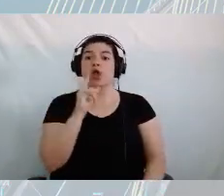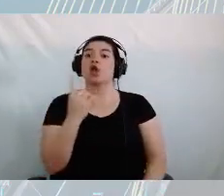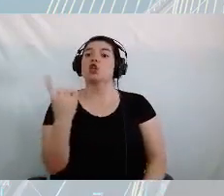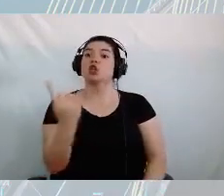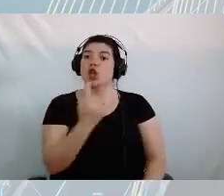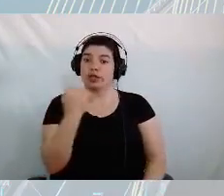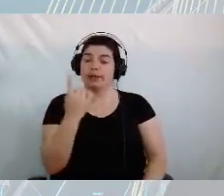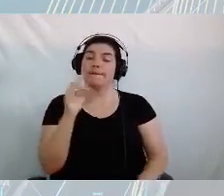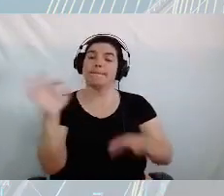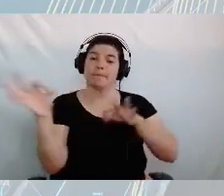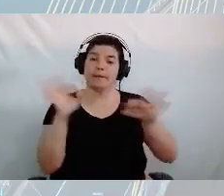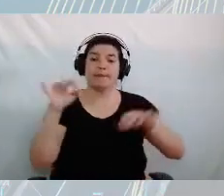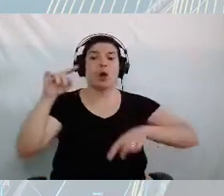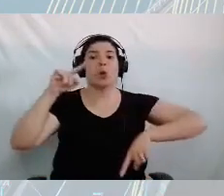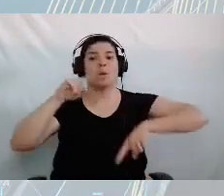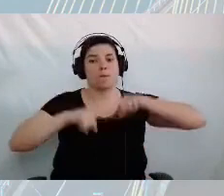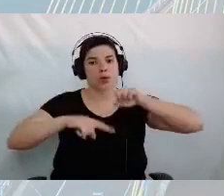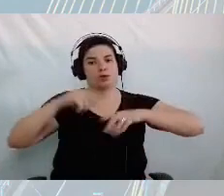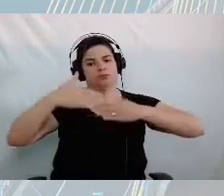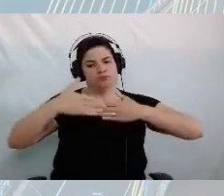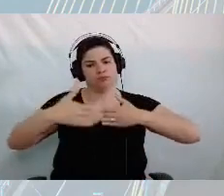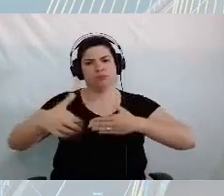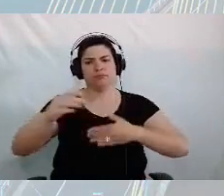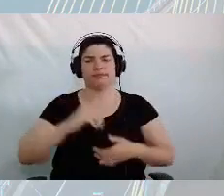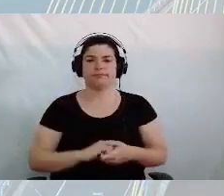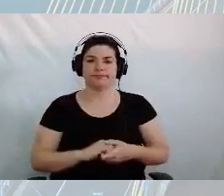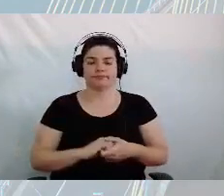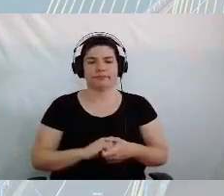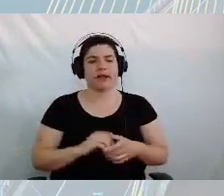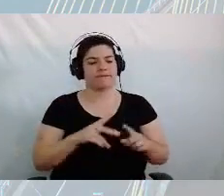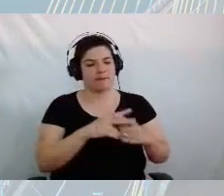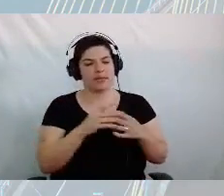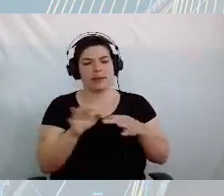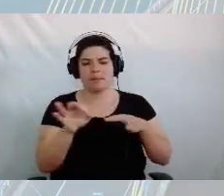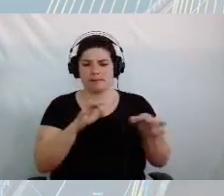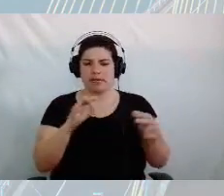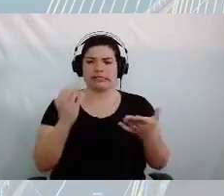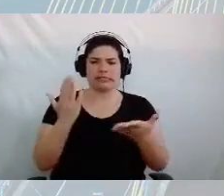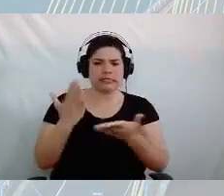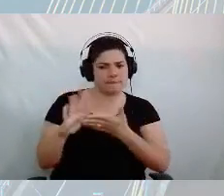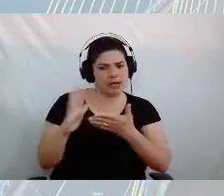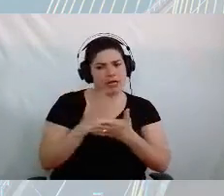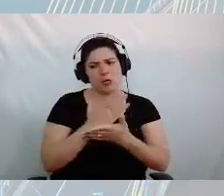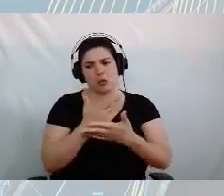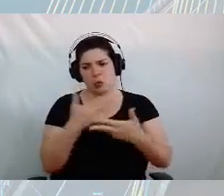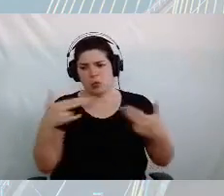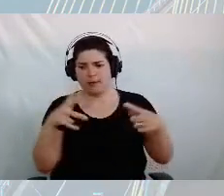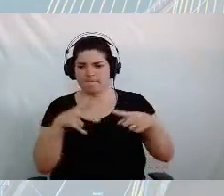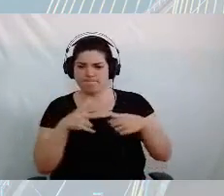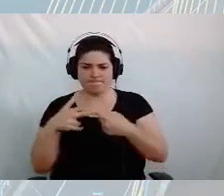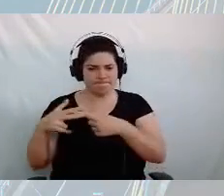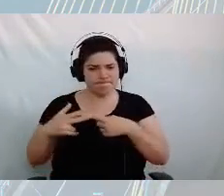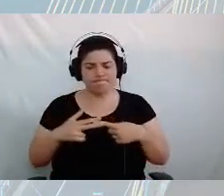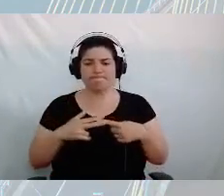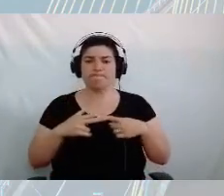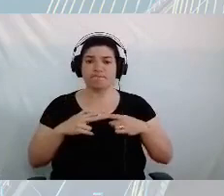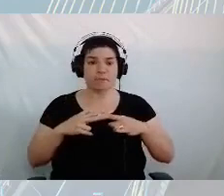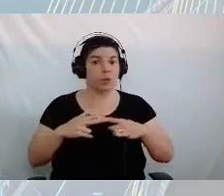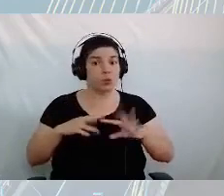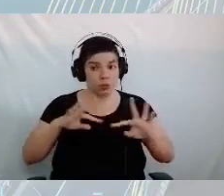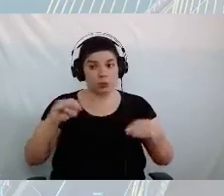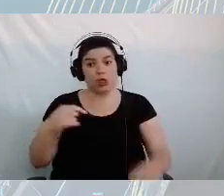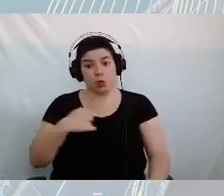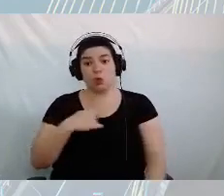produto dali em diante. Eu preparei as ferramentas, separei o toolkit, peguei quase todas as ferramentas que eu conhecia e fui